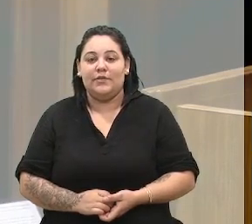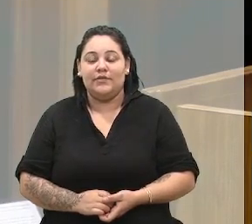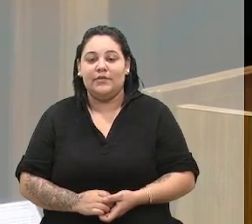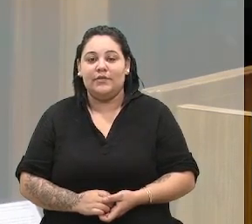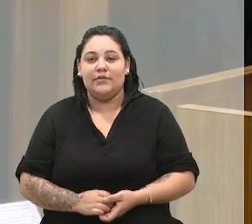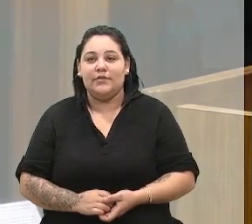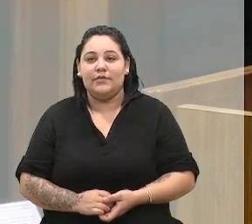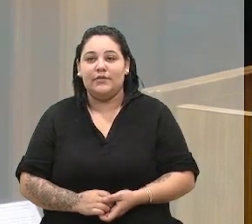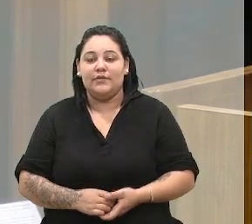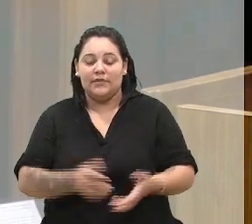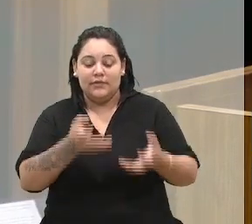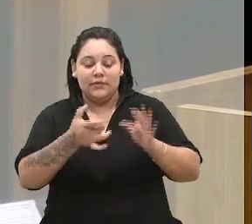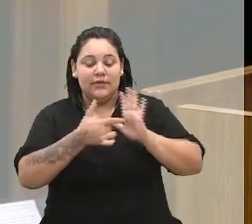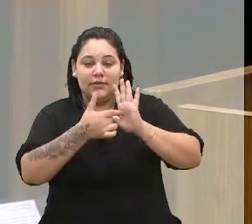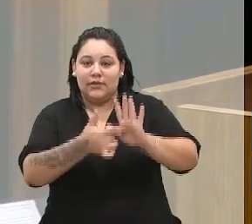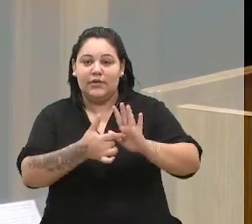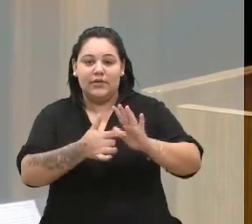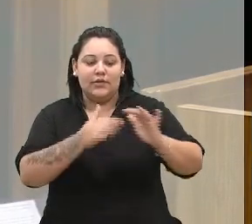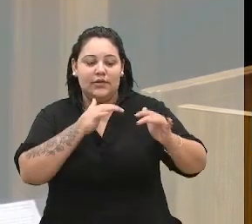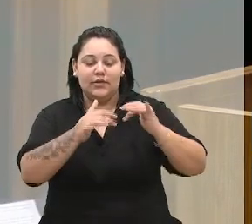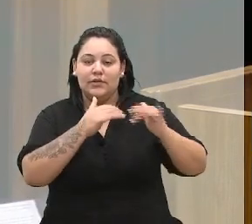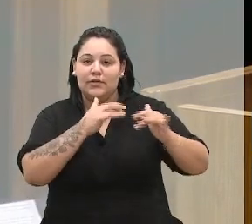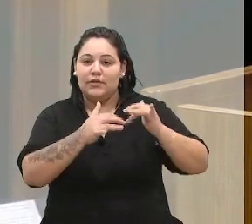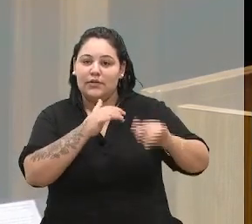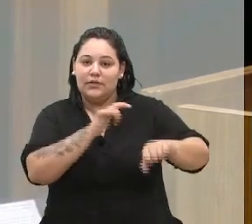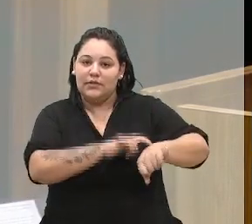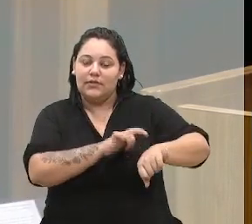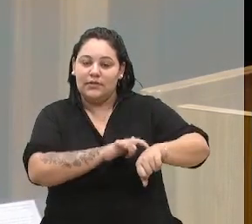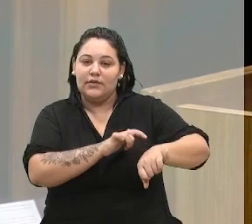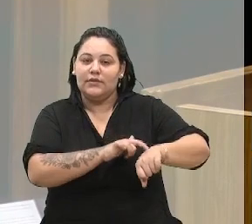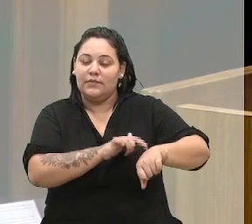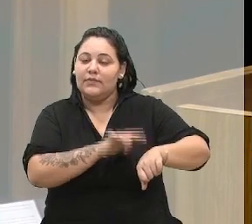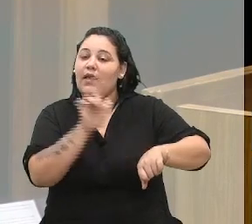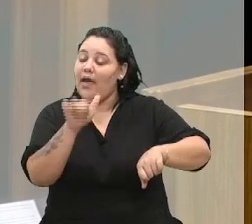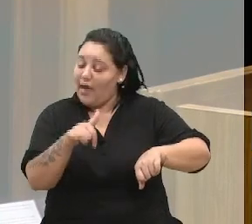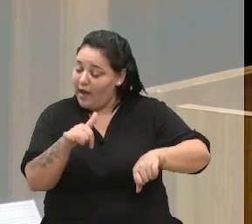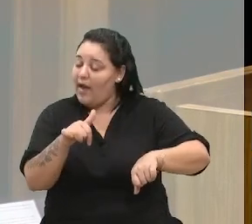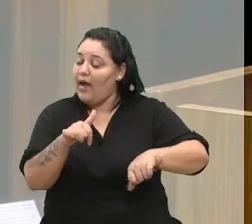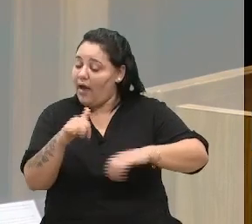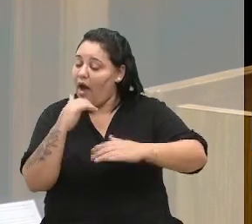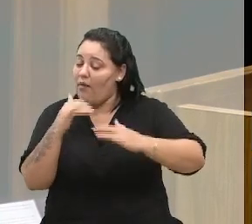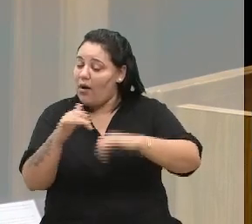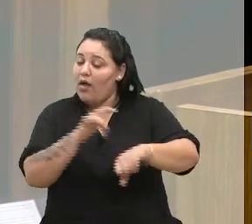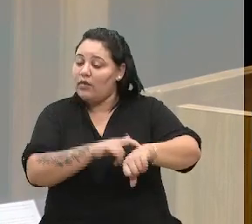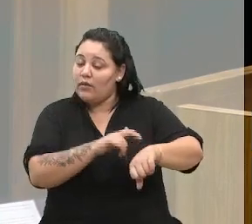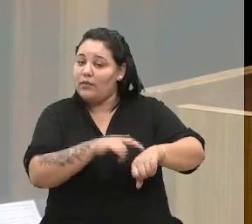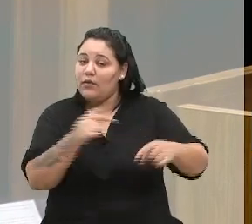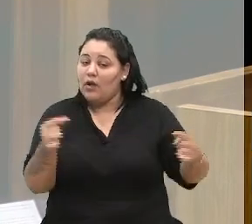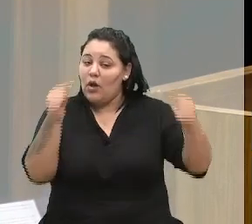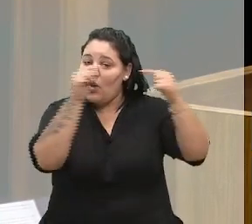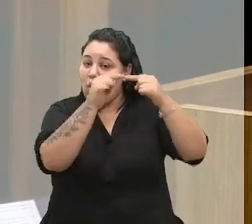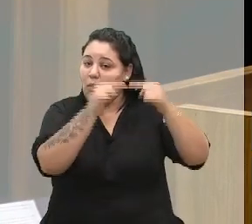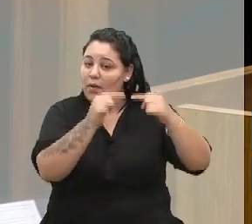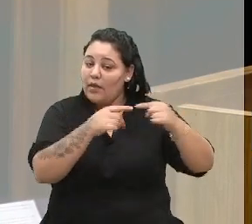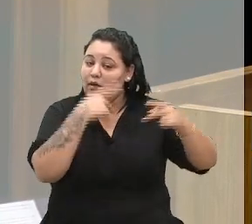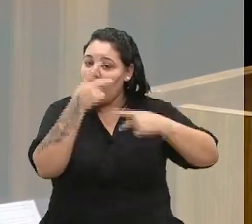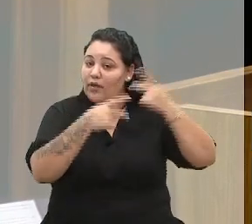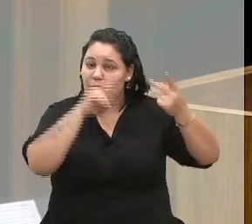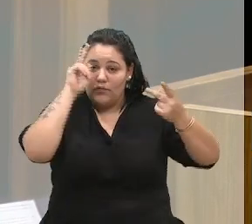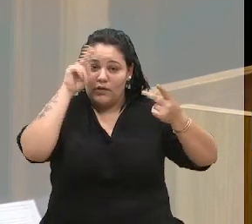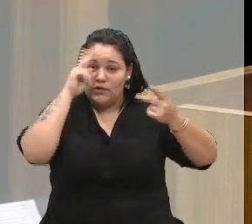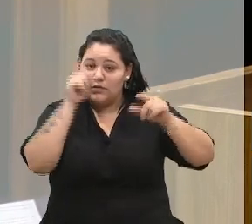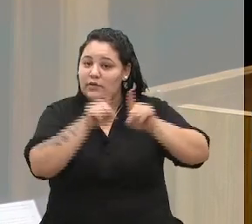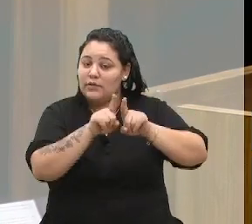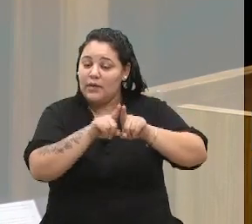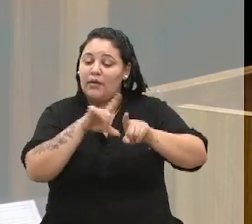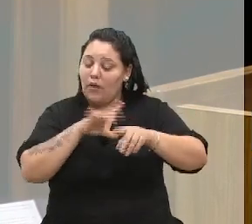A máquina do tempo, gente, que tem muito a ver com a fala do vereador Velocino aqui nessa tribuna, né? Tem